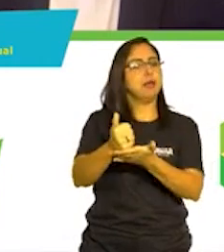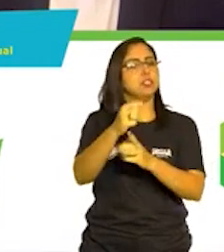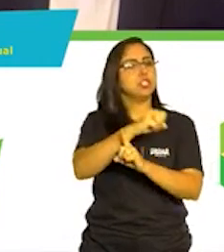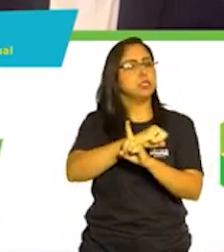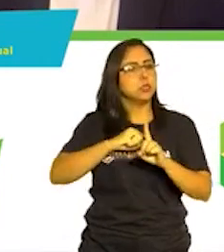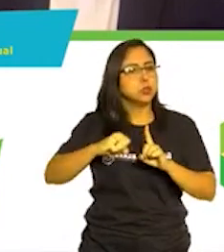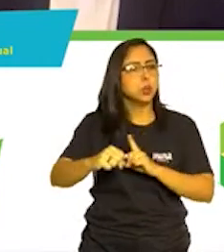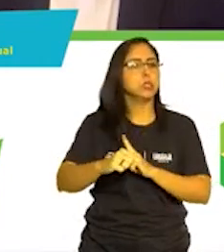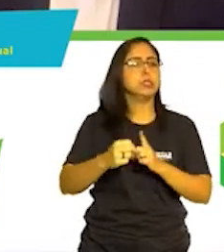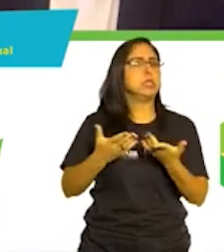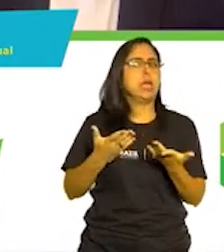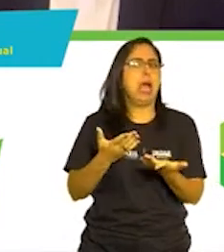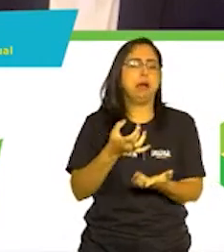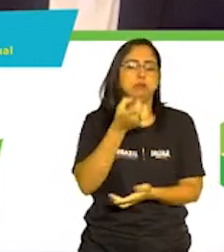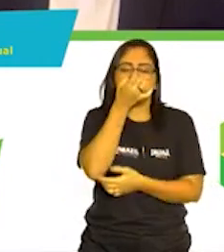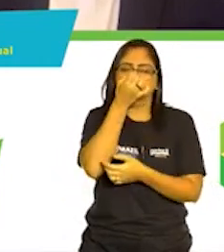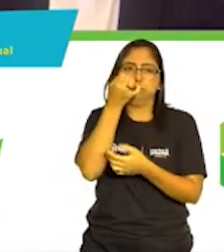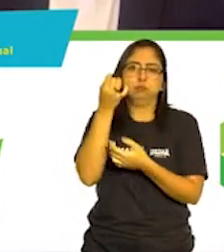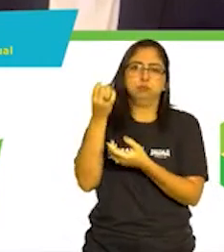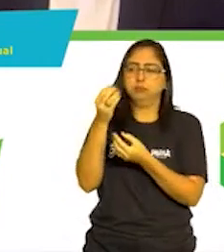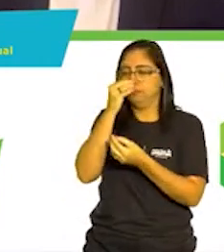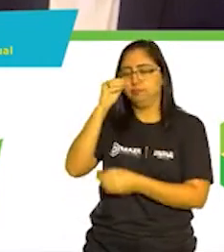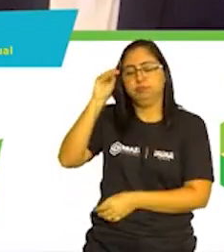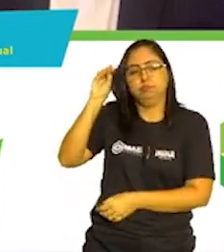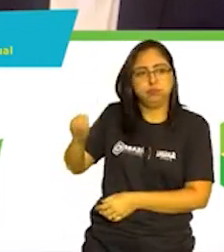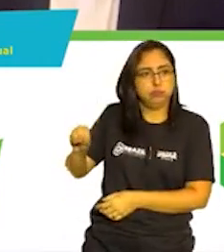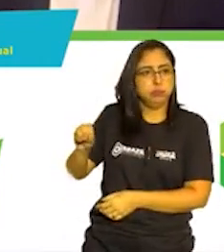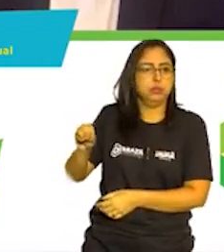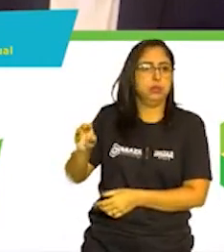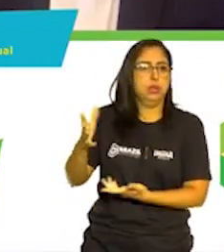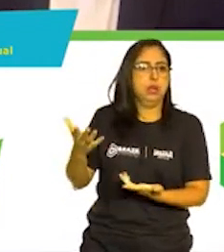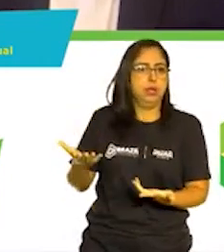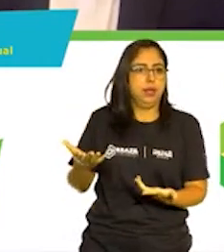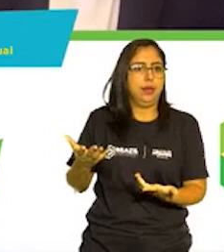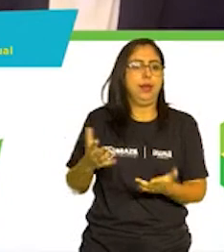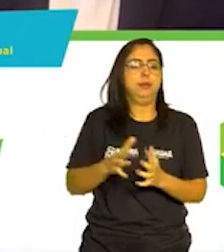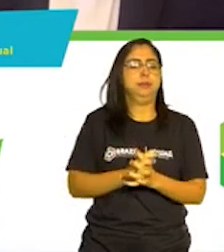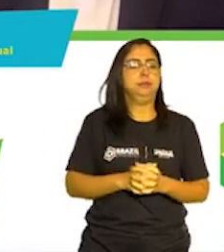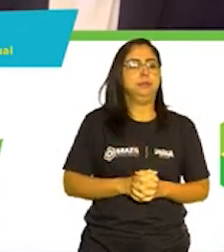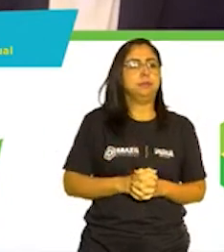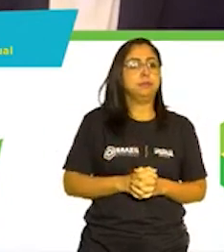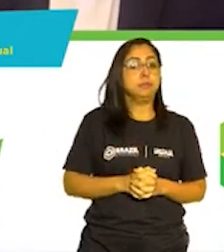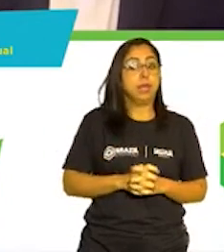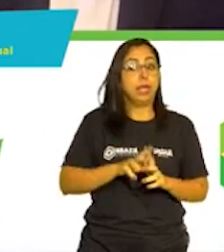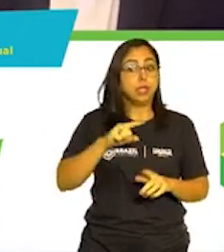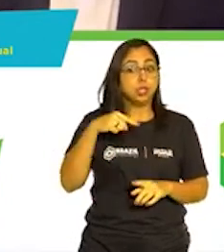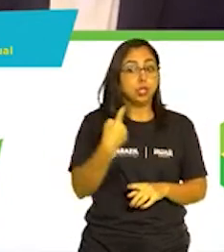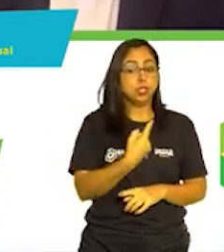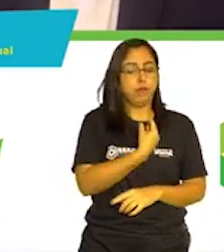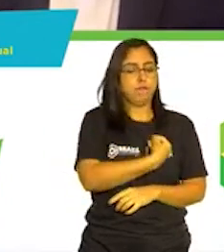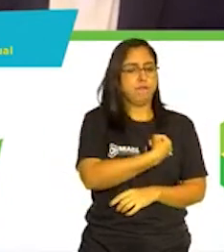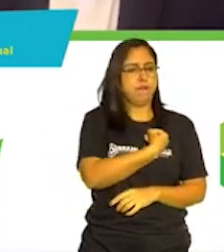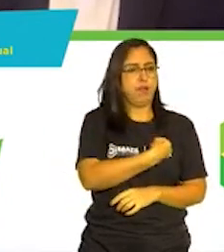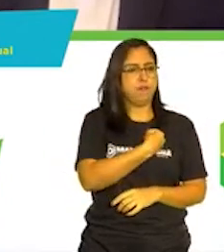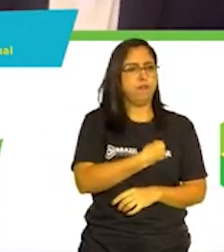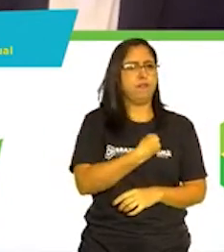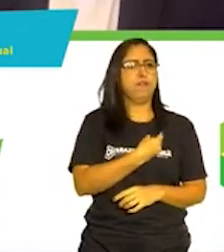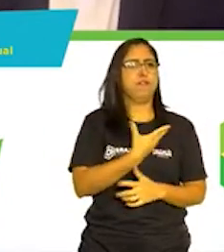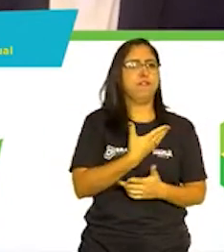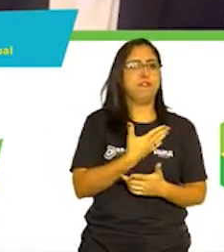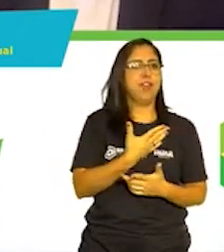foram absolutamente ignorados no caso específico do auxílio emergencial. Eu acho que a gente vive, Mônica, o clímax